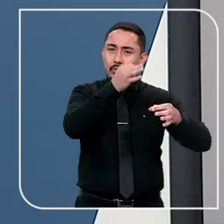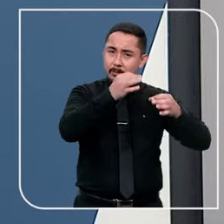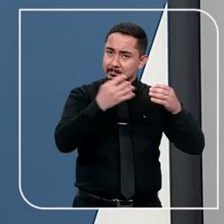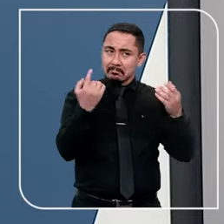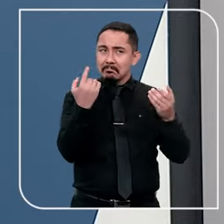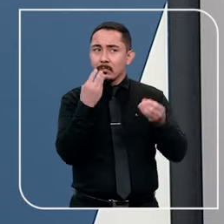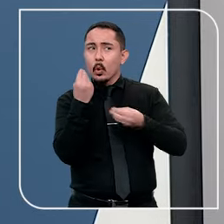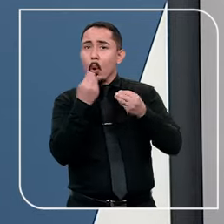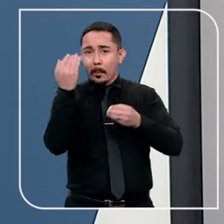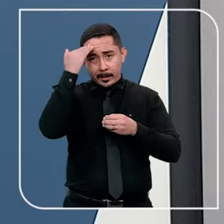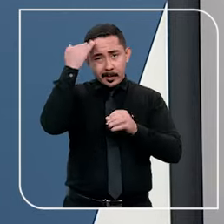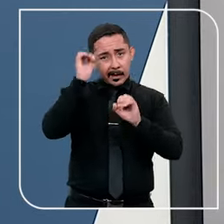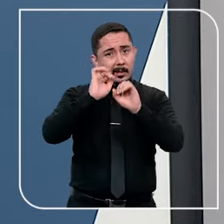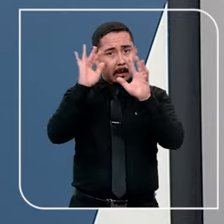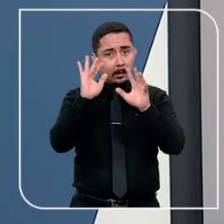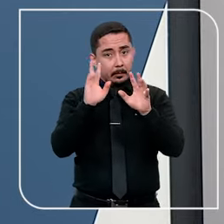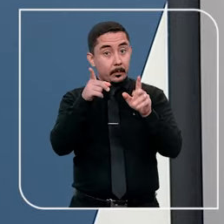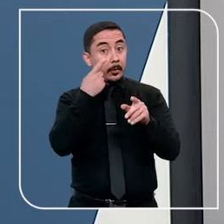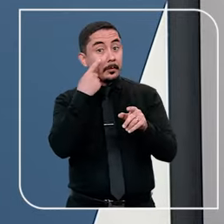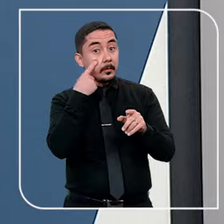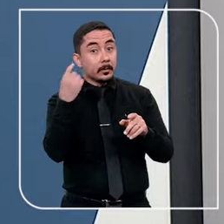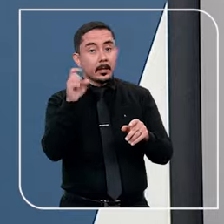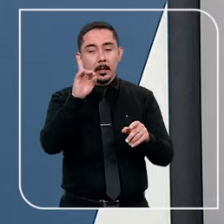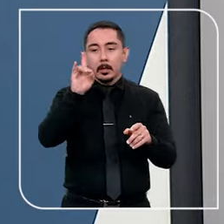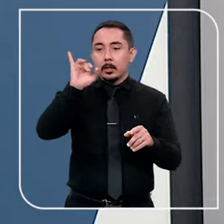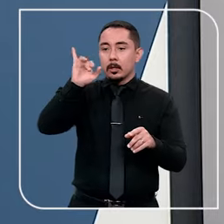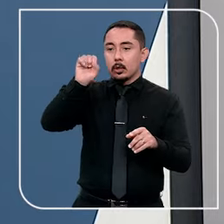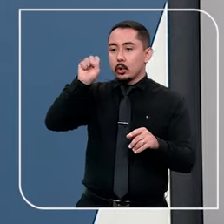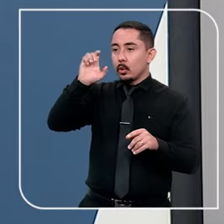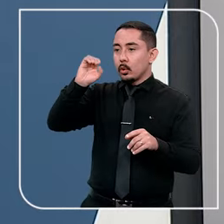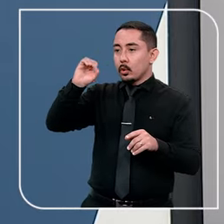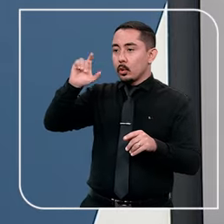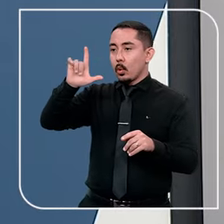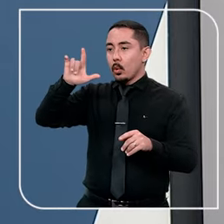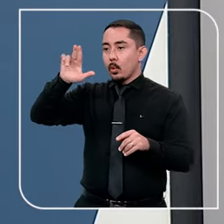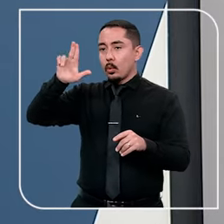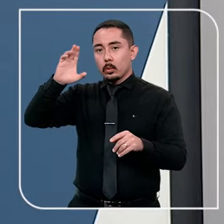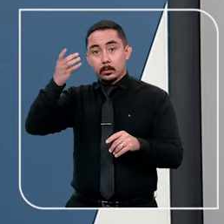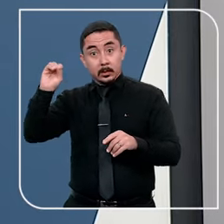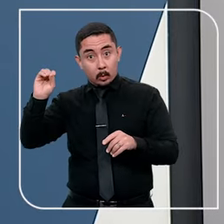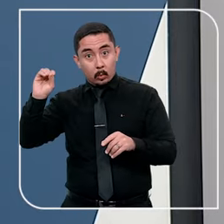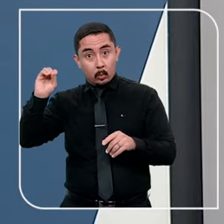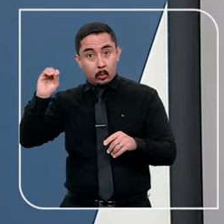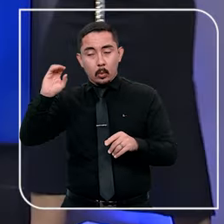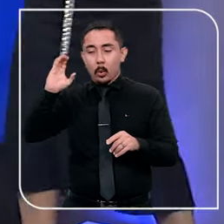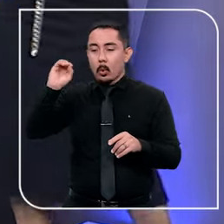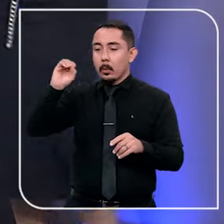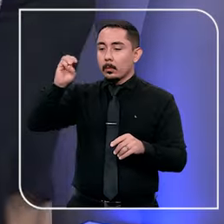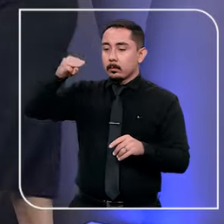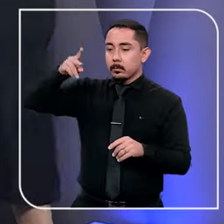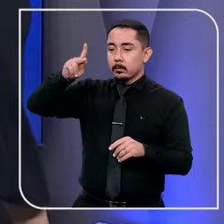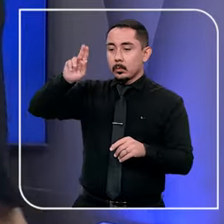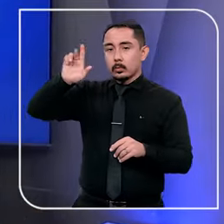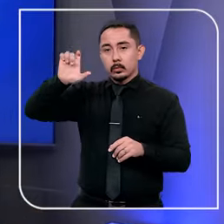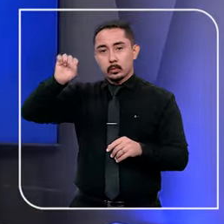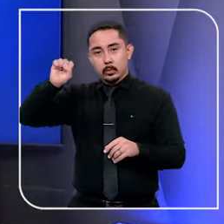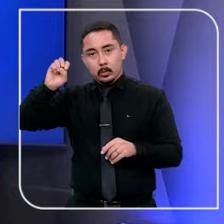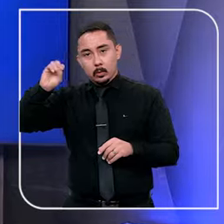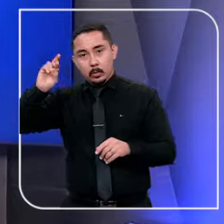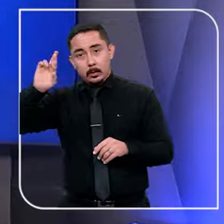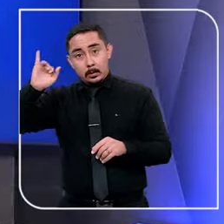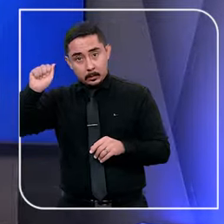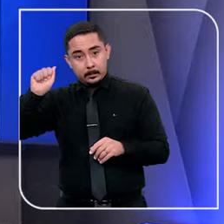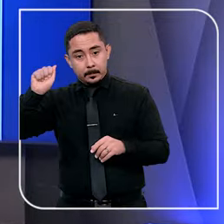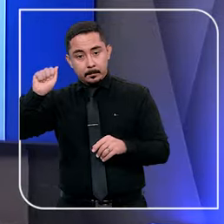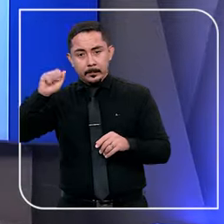Então continua comigo para você aprender um pouco sobre dissolução compulsória estamos falando de uma